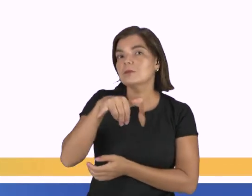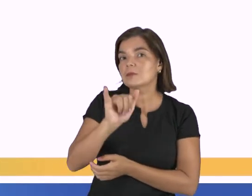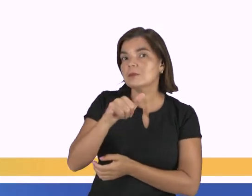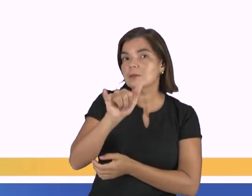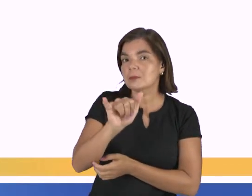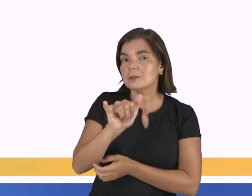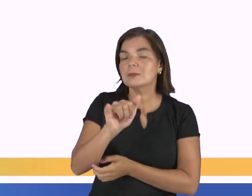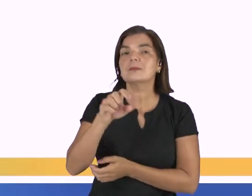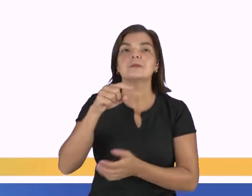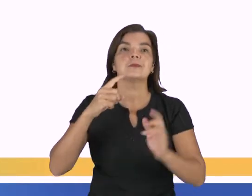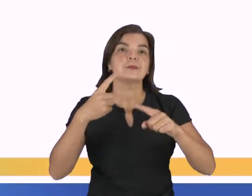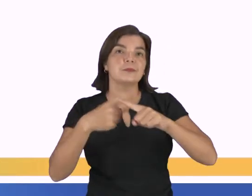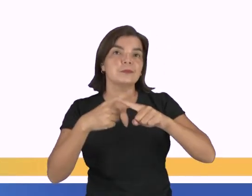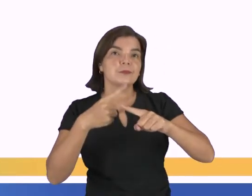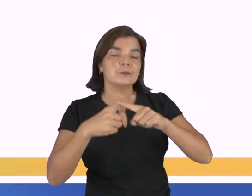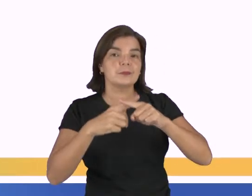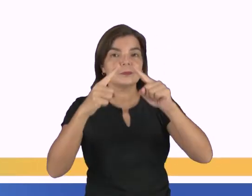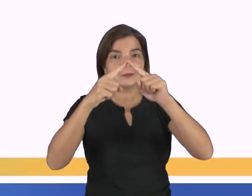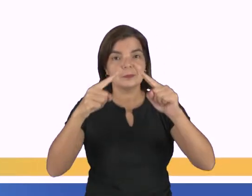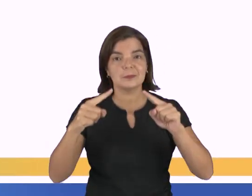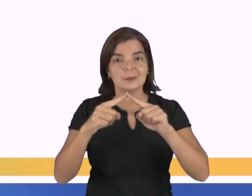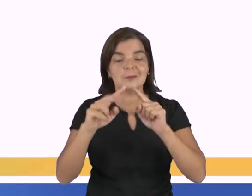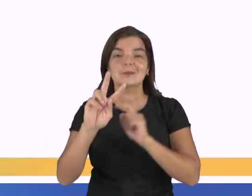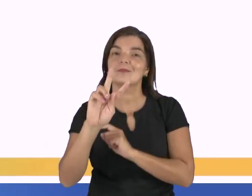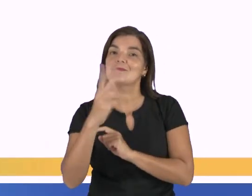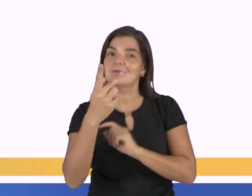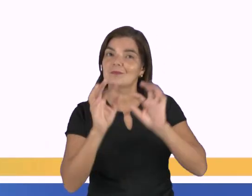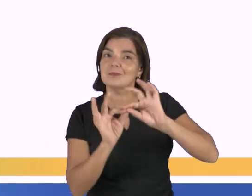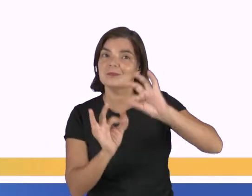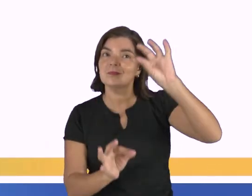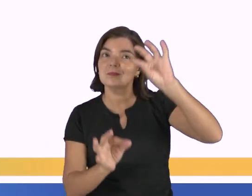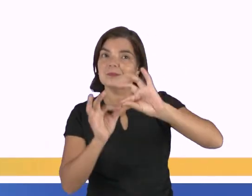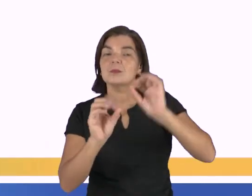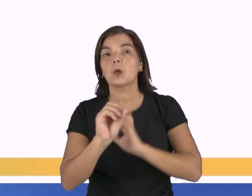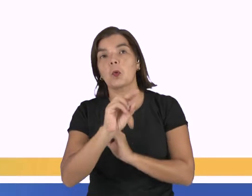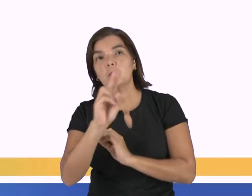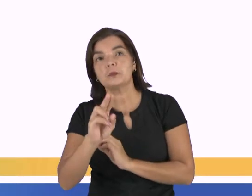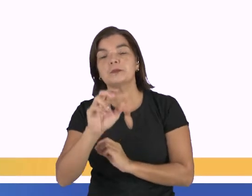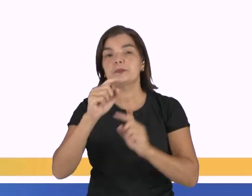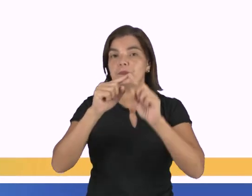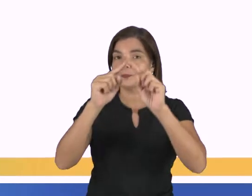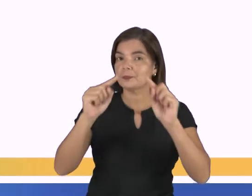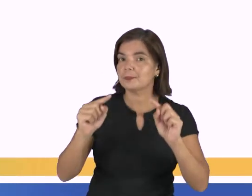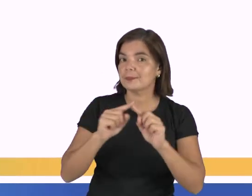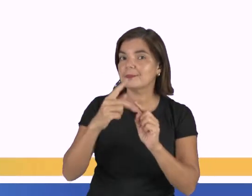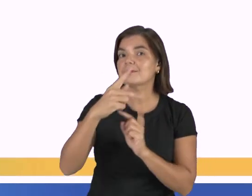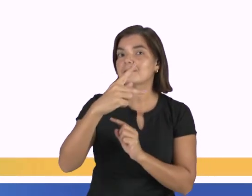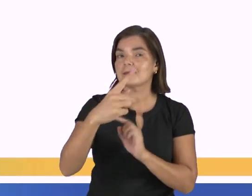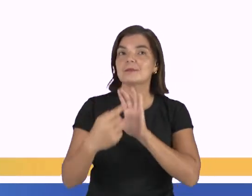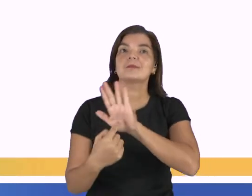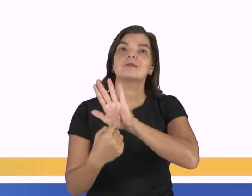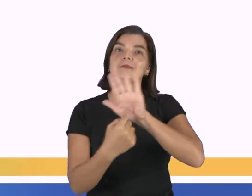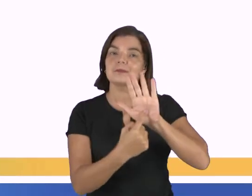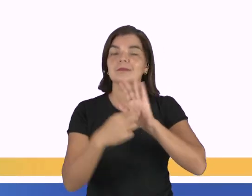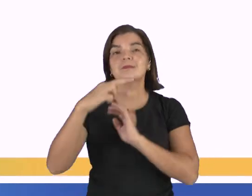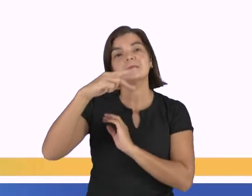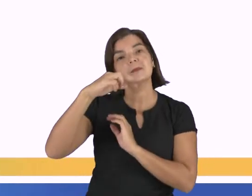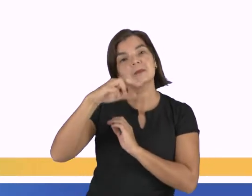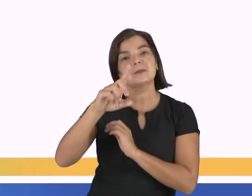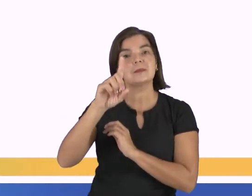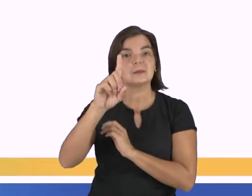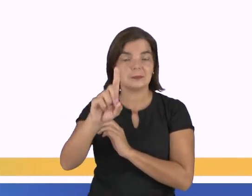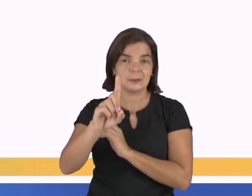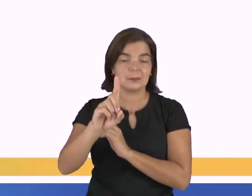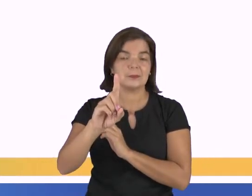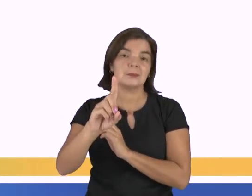a esse Y multiplicado pela variação da altura, ou a forma em que mais é apresentada, está destacado aí